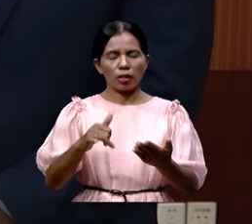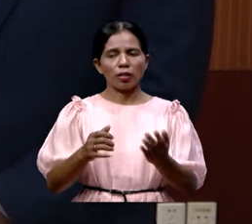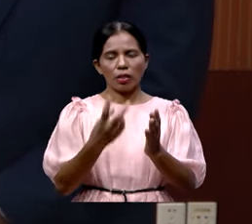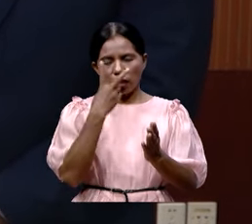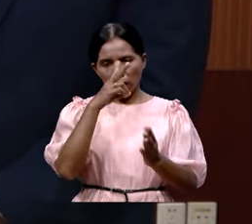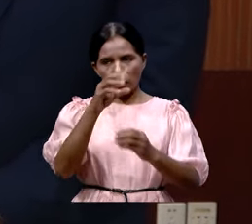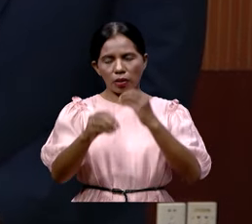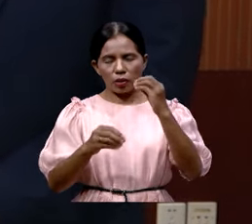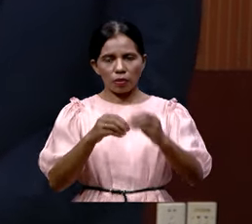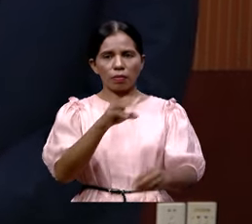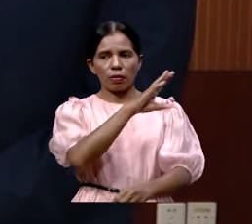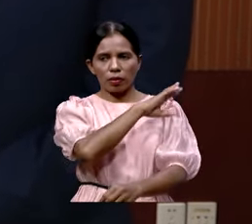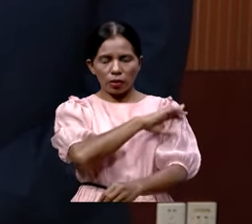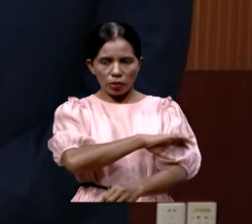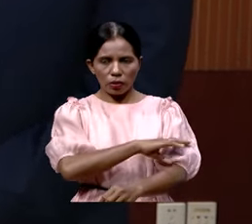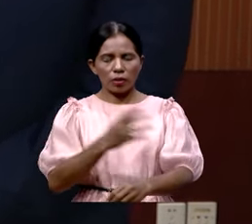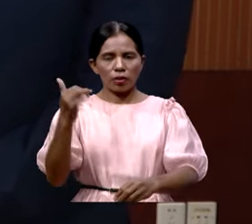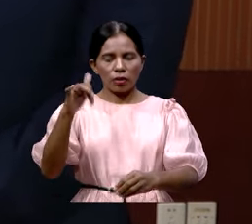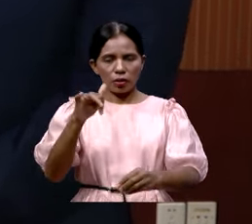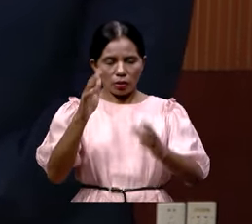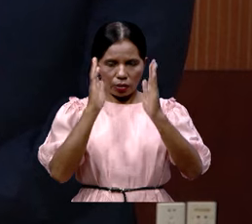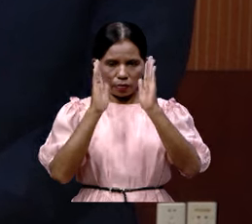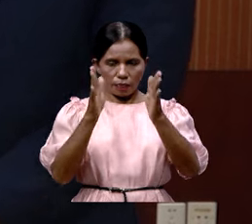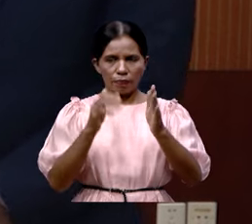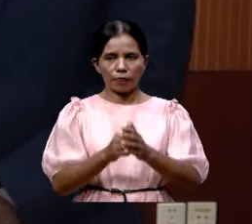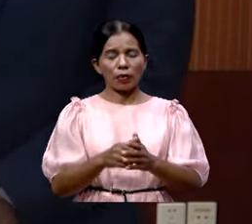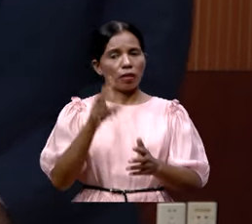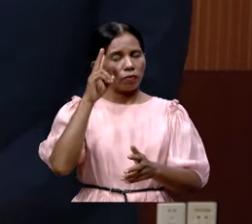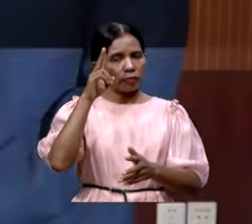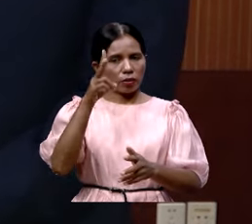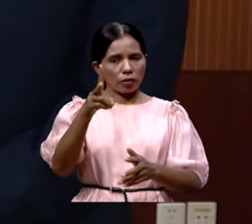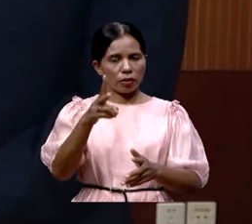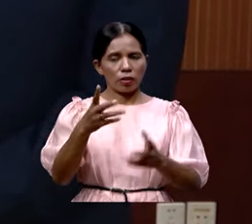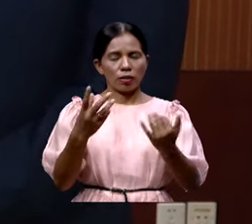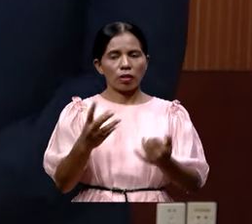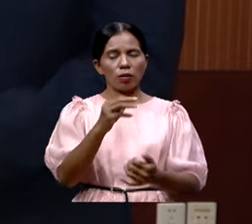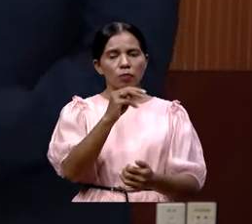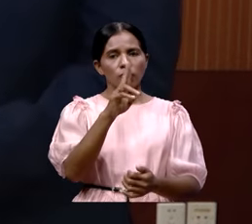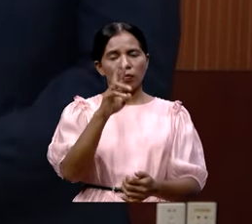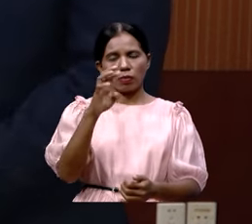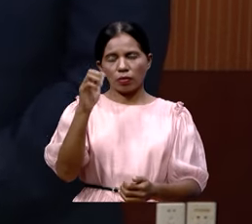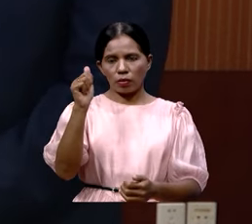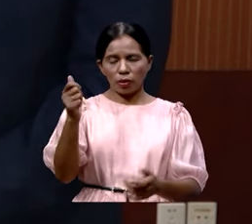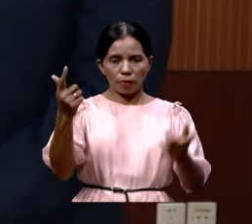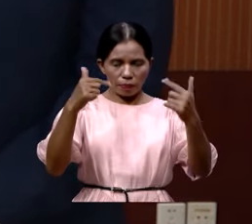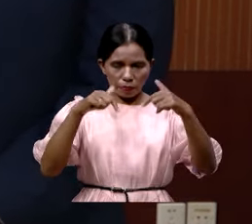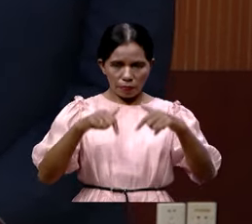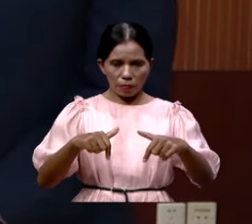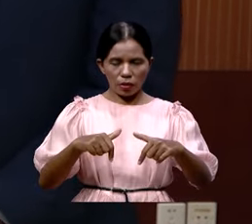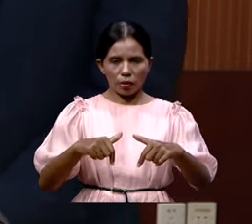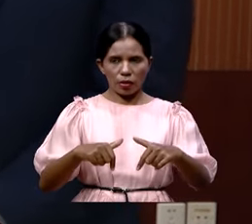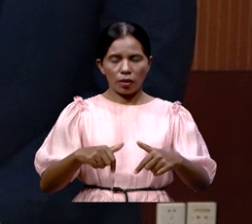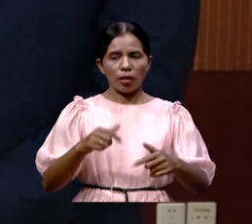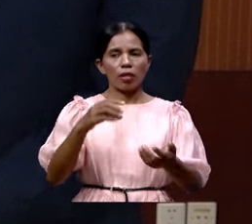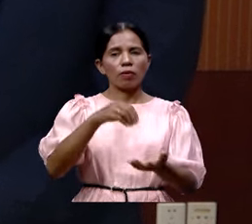areva sirania segurança e sirania prosperidade. Visão da Nemaka, Murasame Mai. Murasame mai estende paz